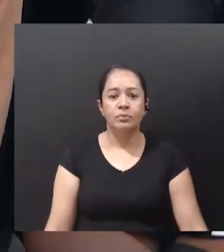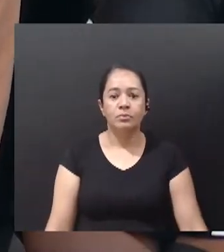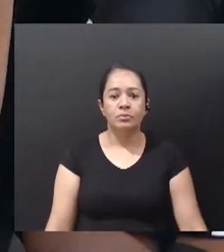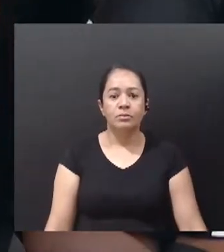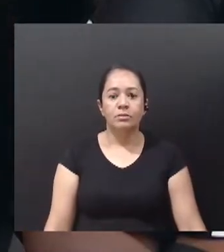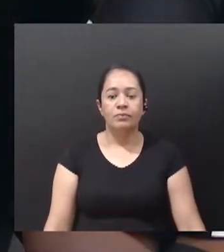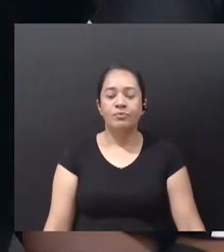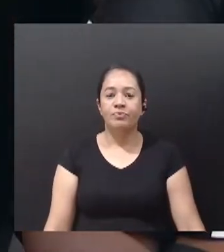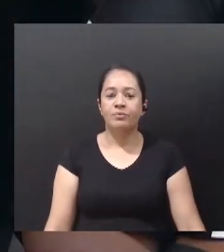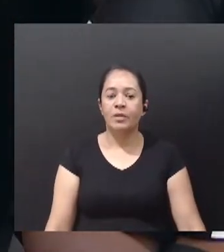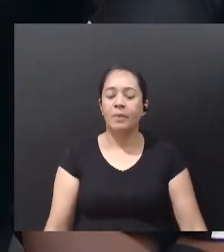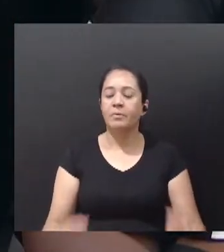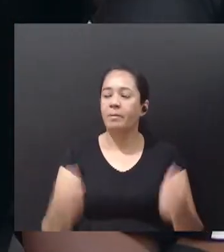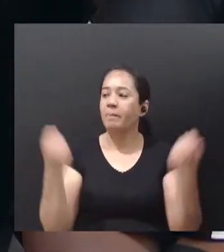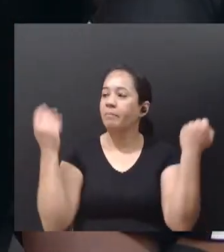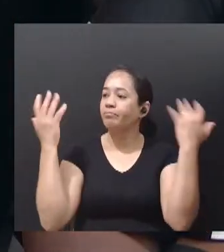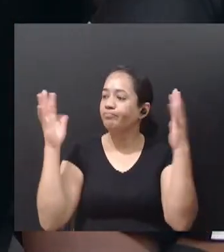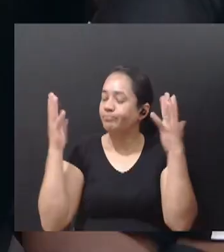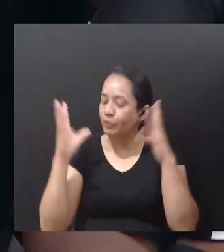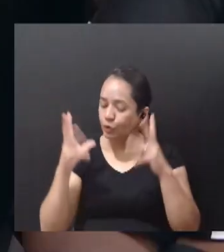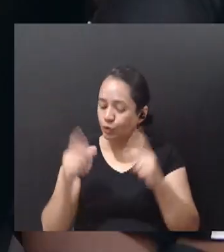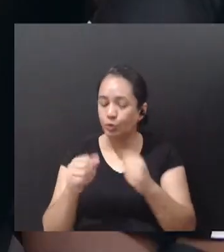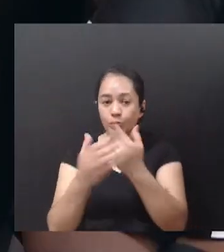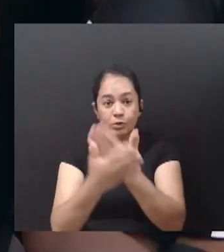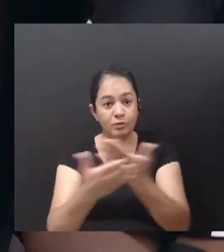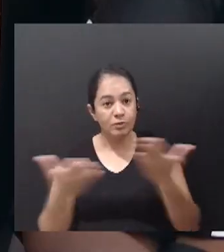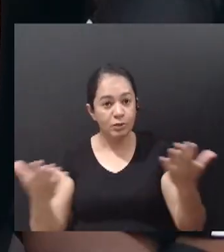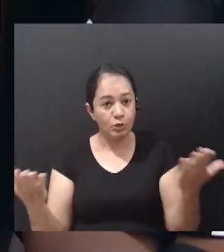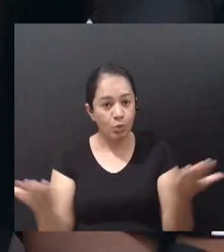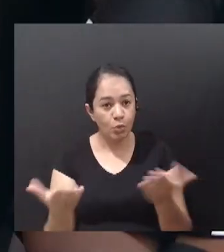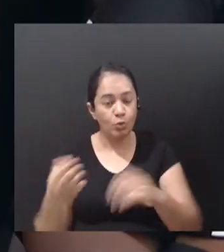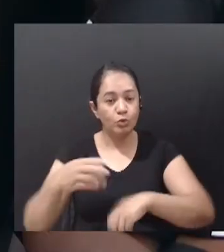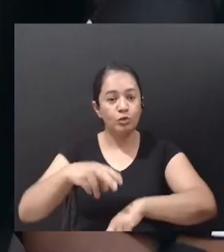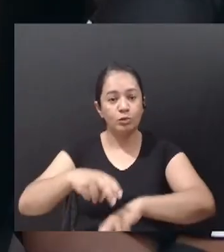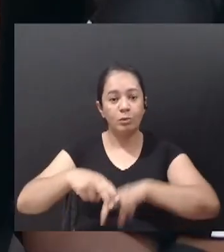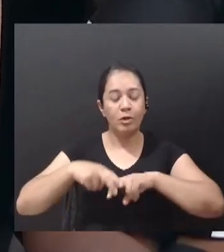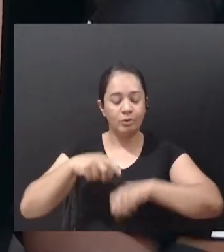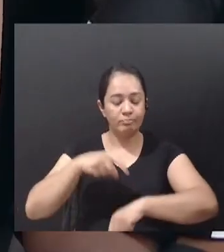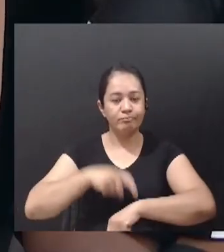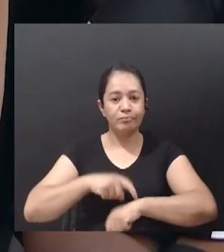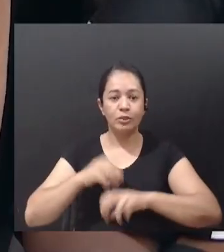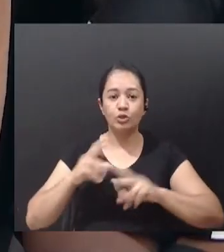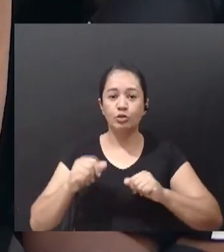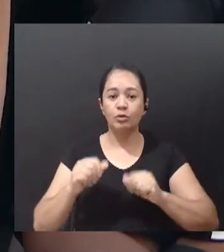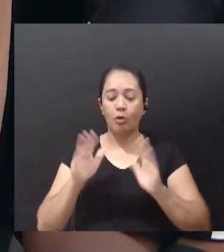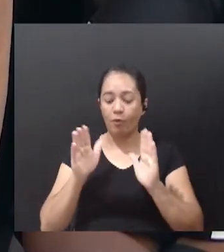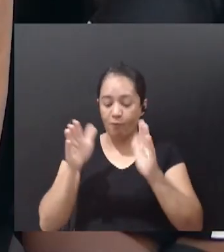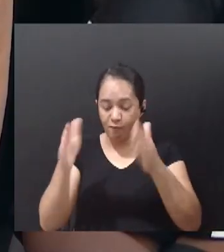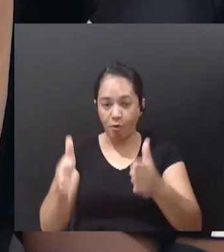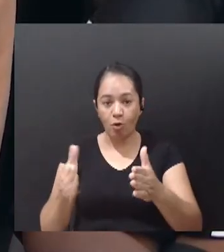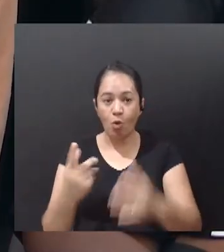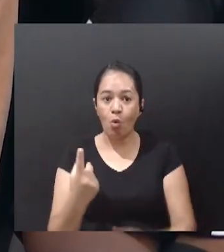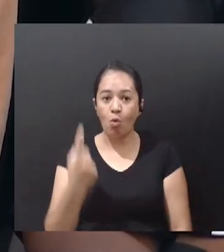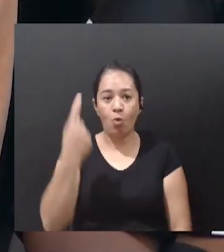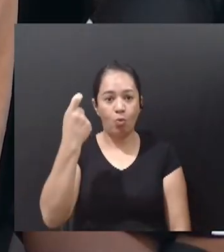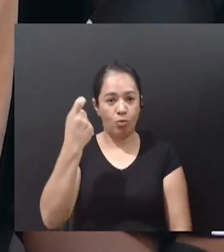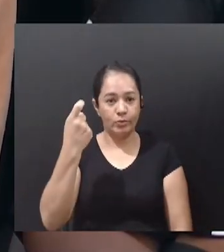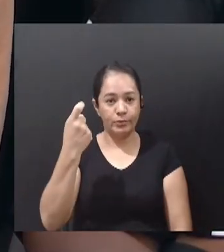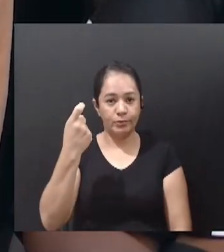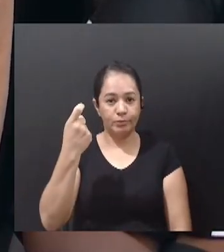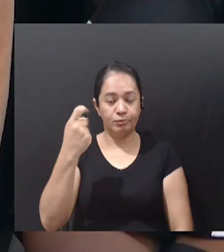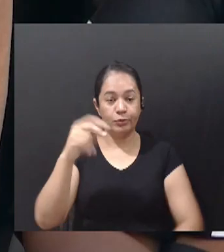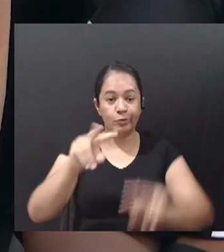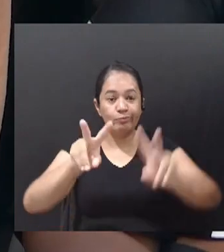todos que estão aí, a todos que estão aqui por esse momento, porque está todo mundo em prol de um único assunto, que é